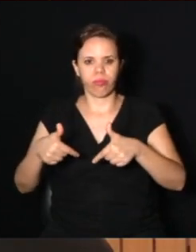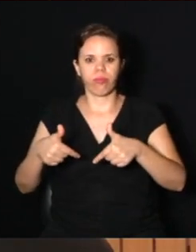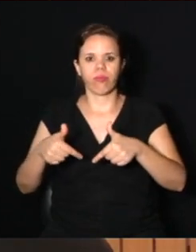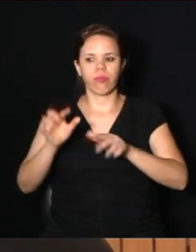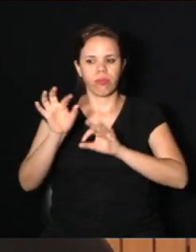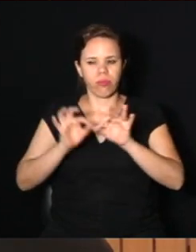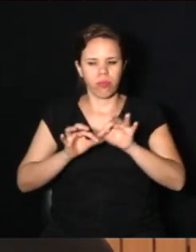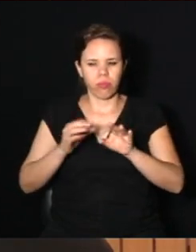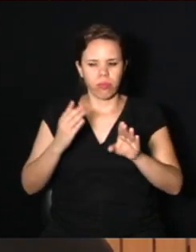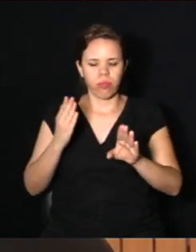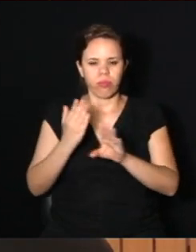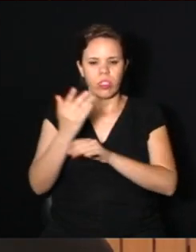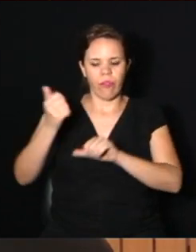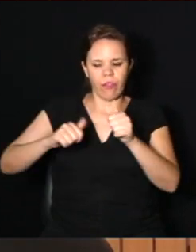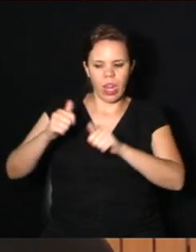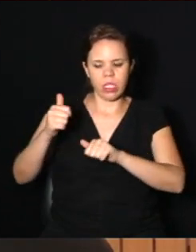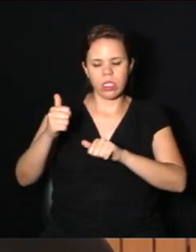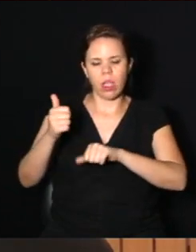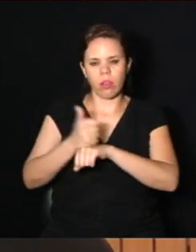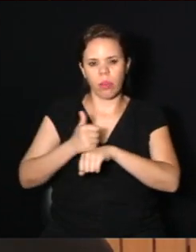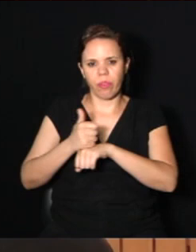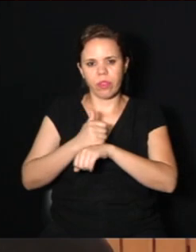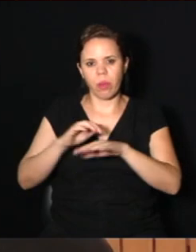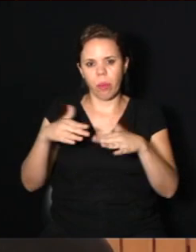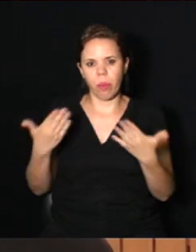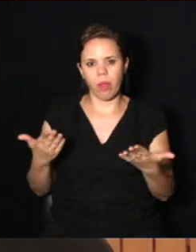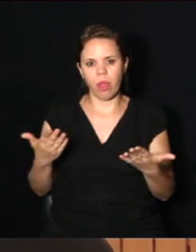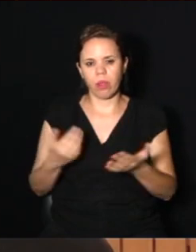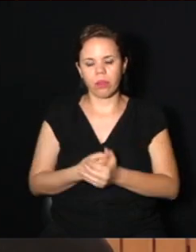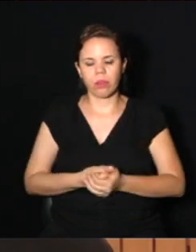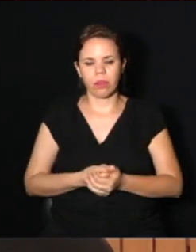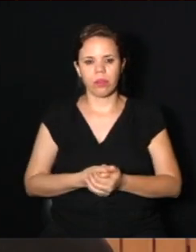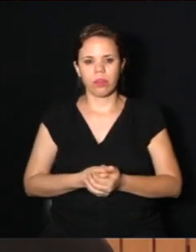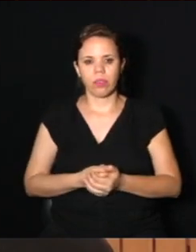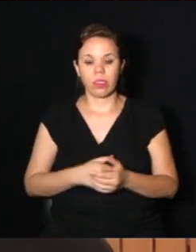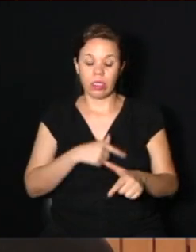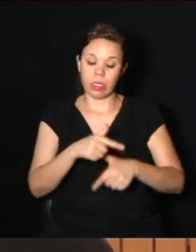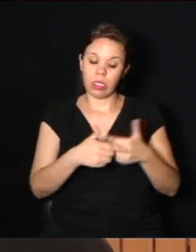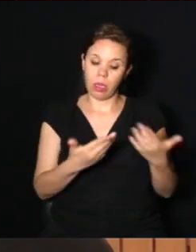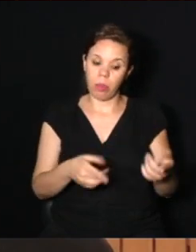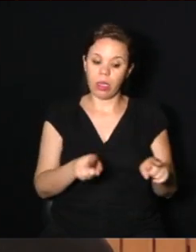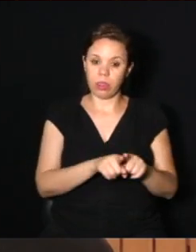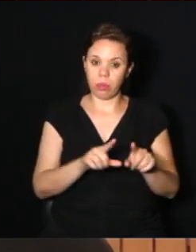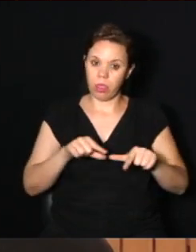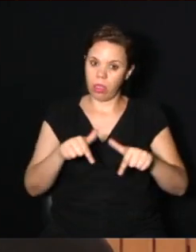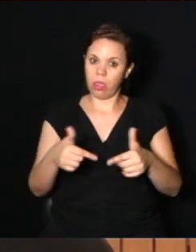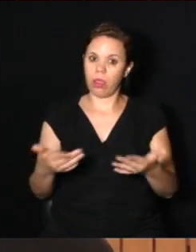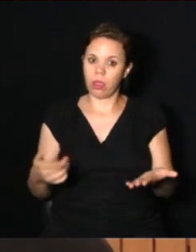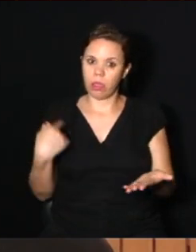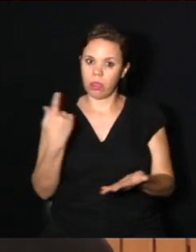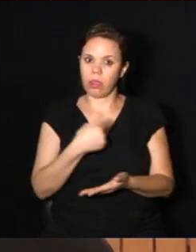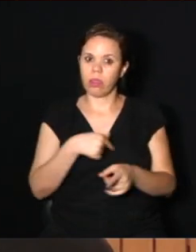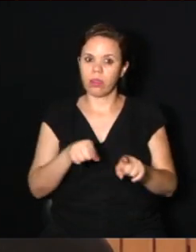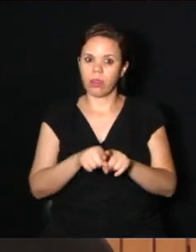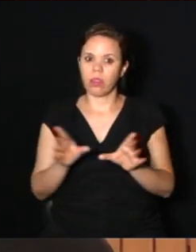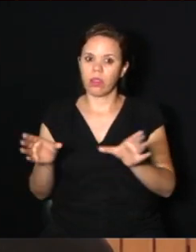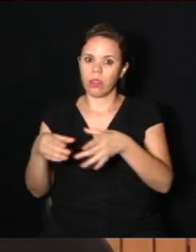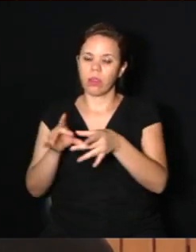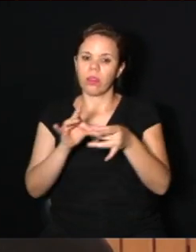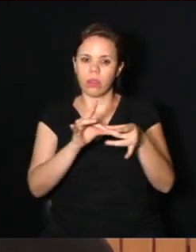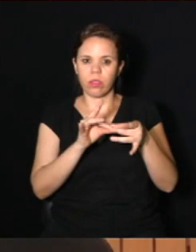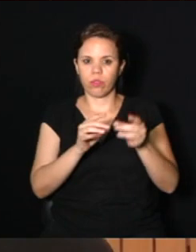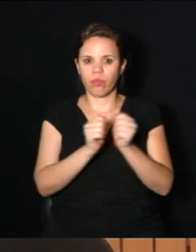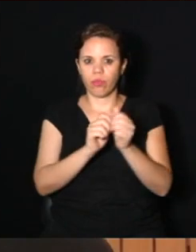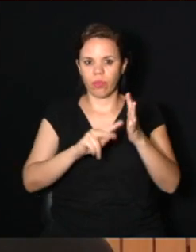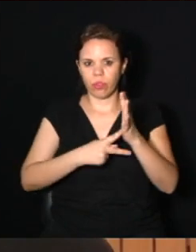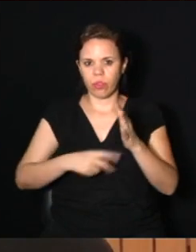profissão. Entretanto, quando se trata de condições de trabalho, a gente também atua, mas a gente atua em conjunto com o